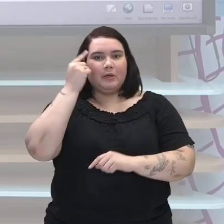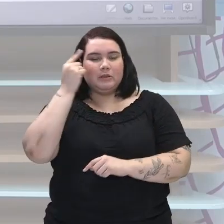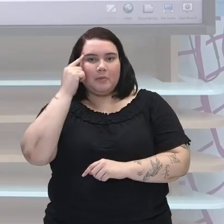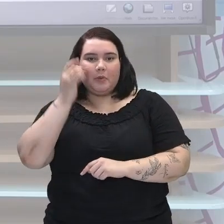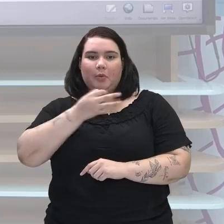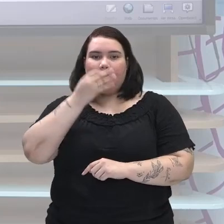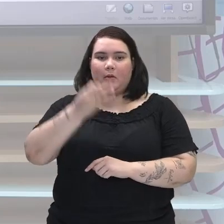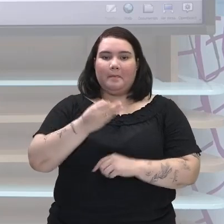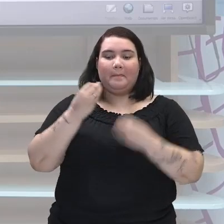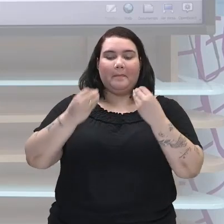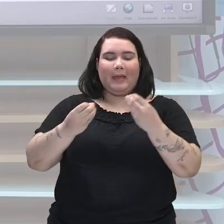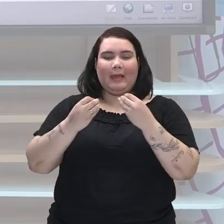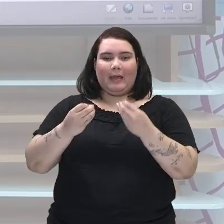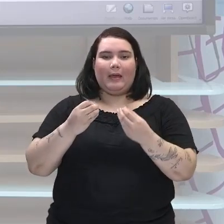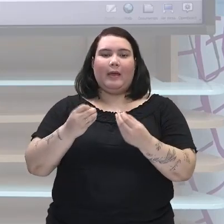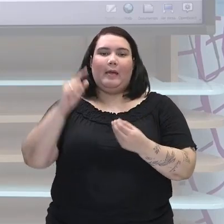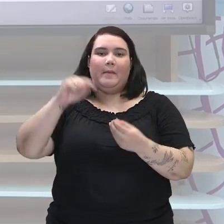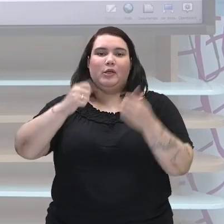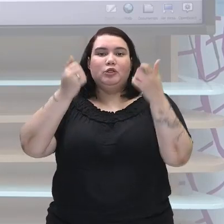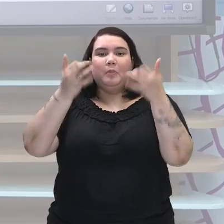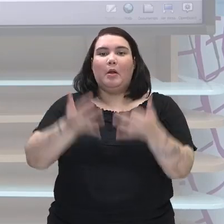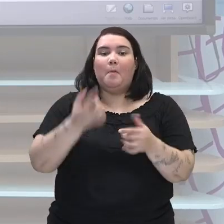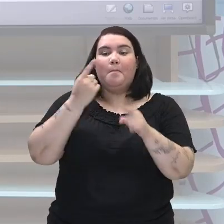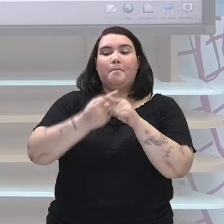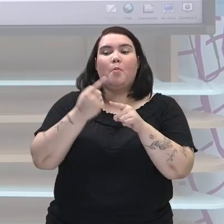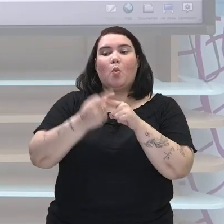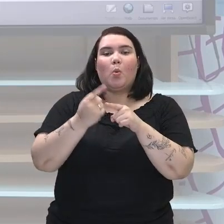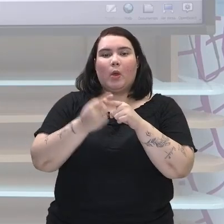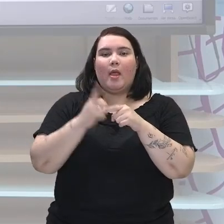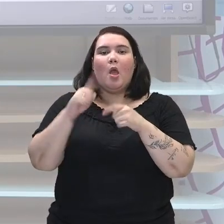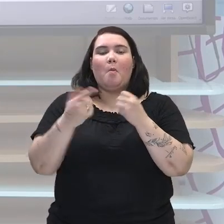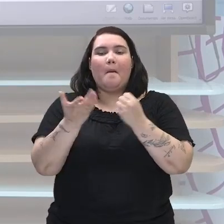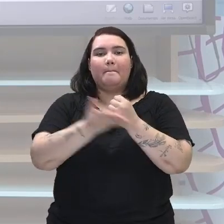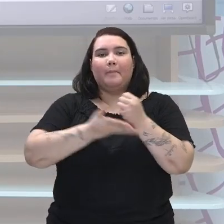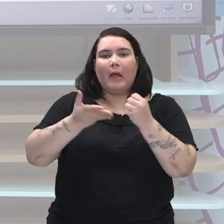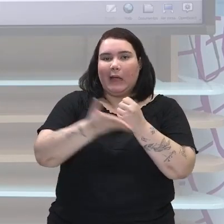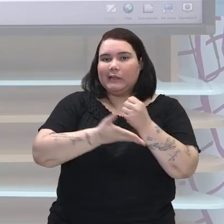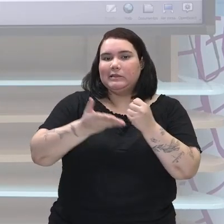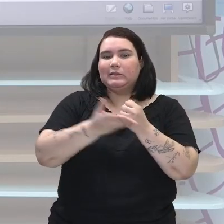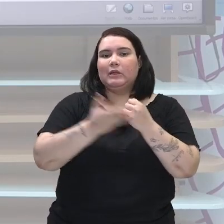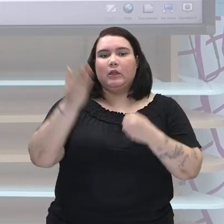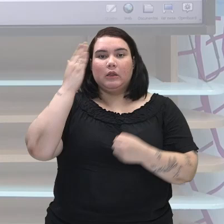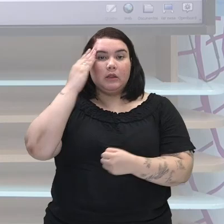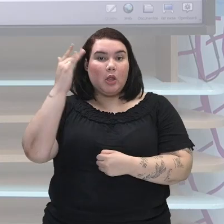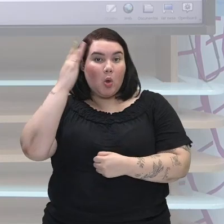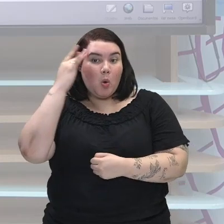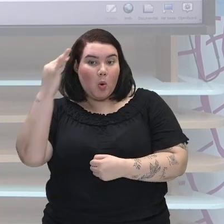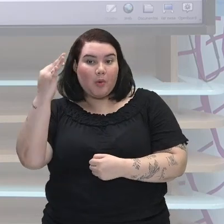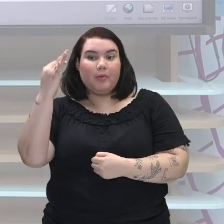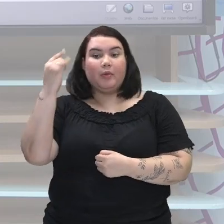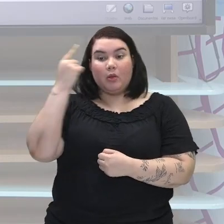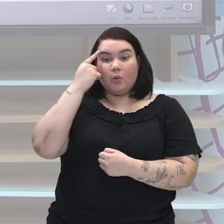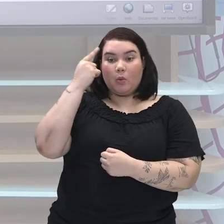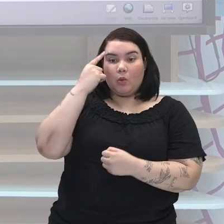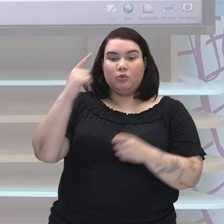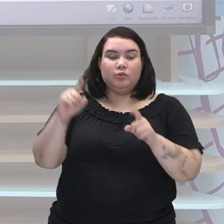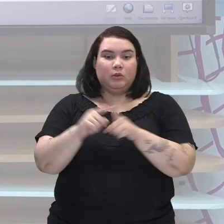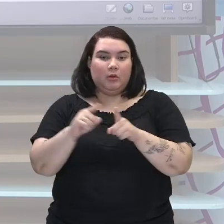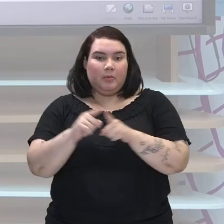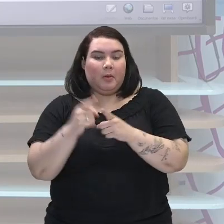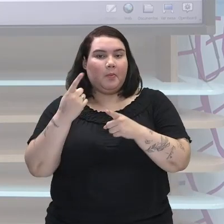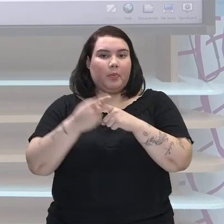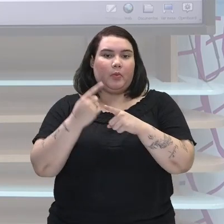Para justificar e dar o embasamento teórico e ideológico. Afinal de